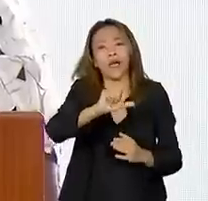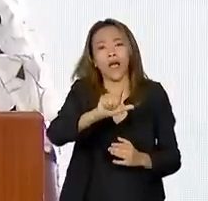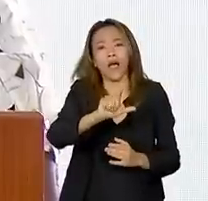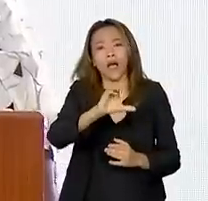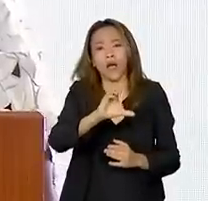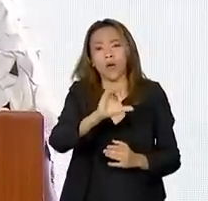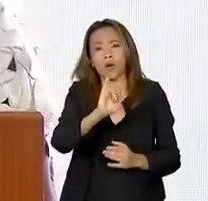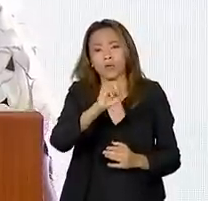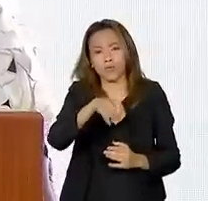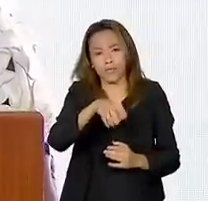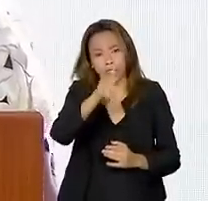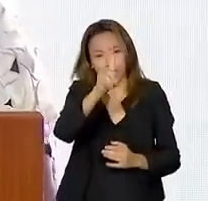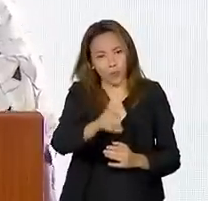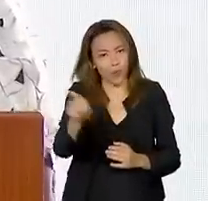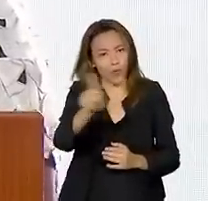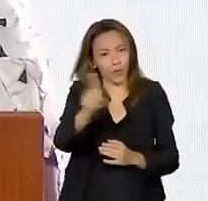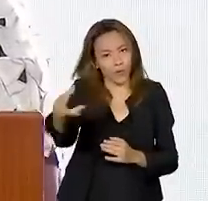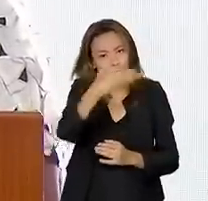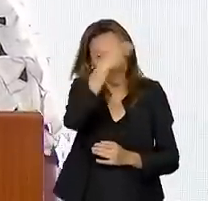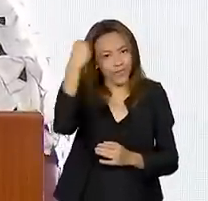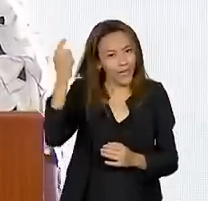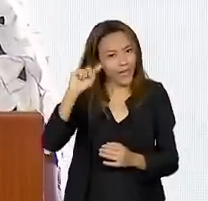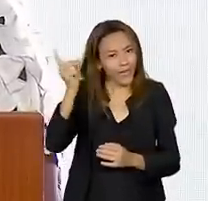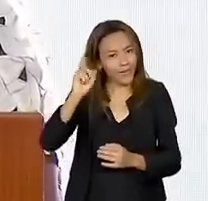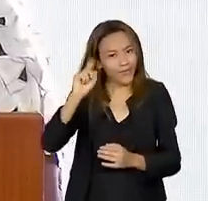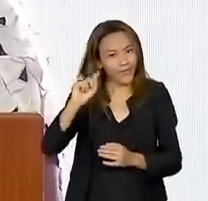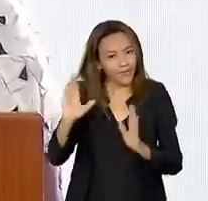Rosas. Eu não esqueço disso.